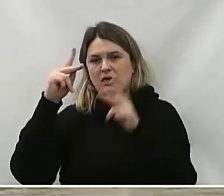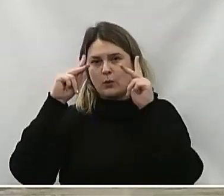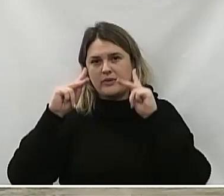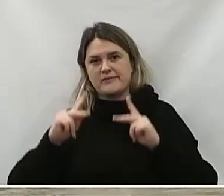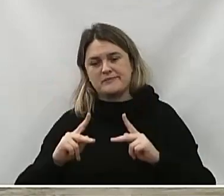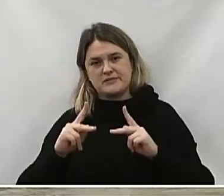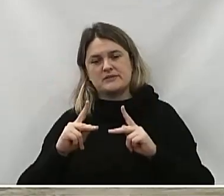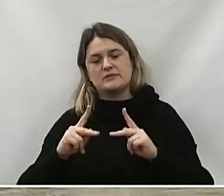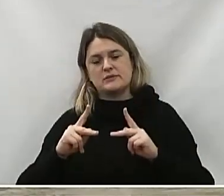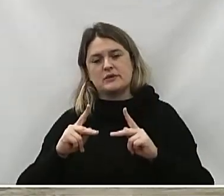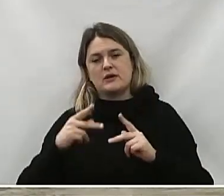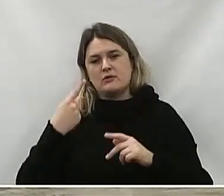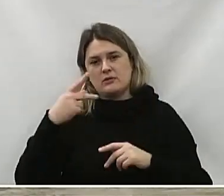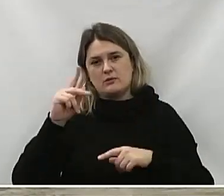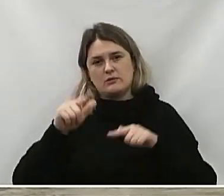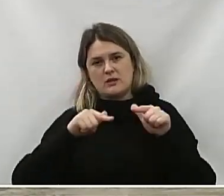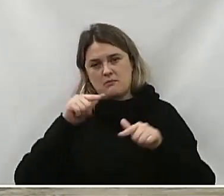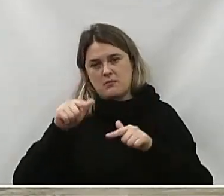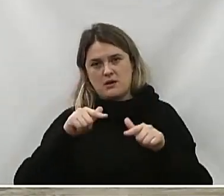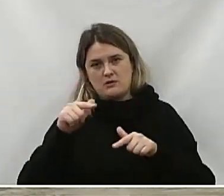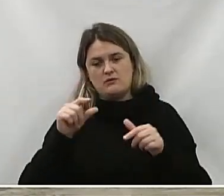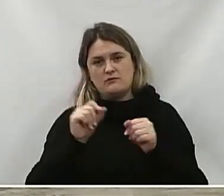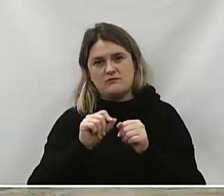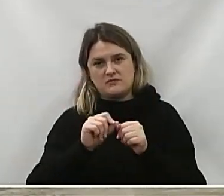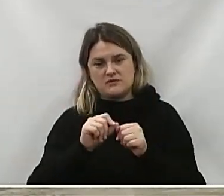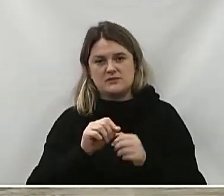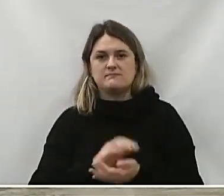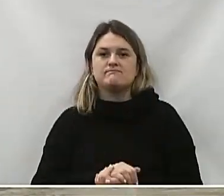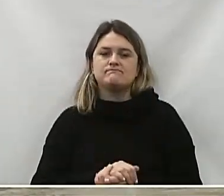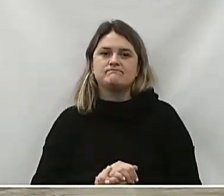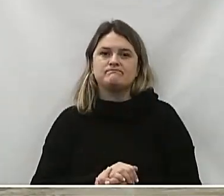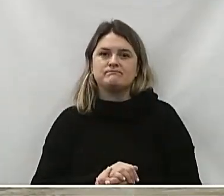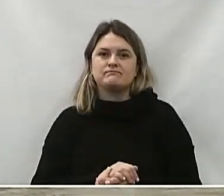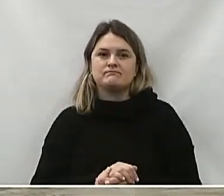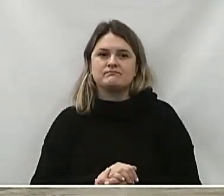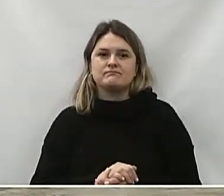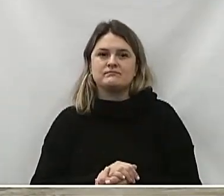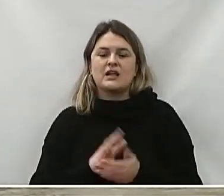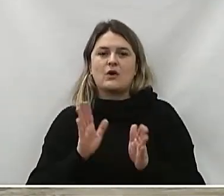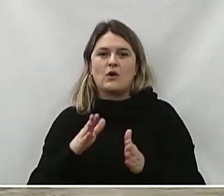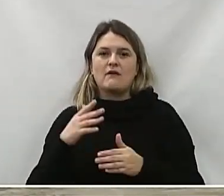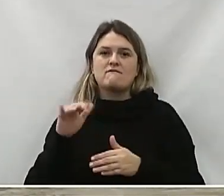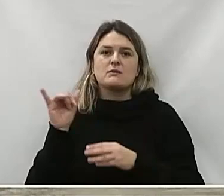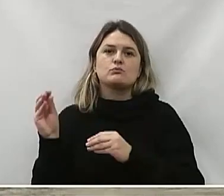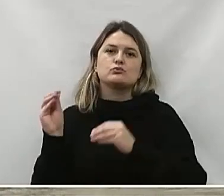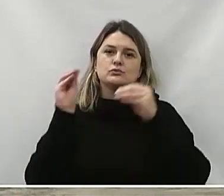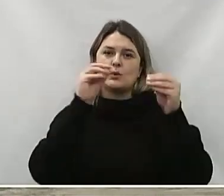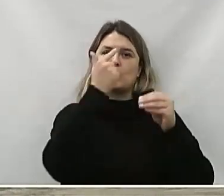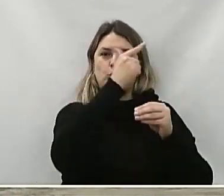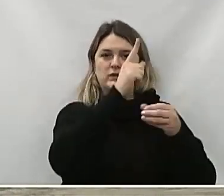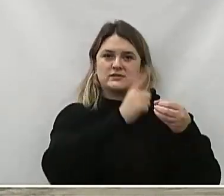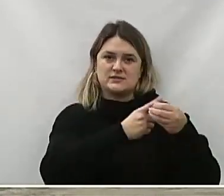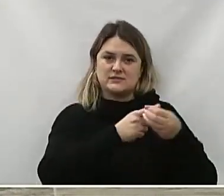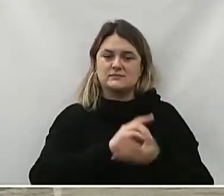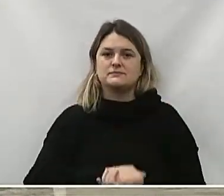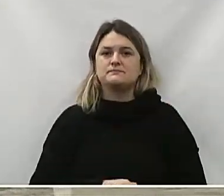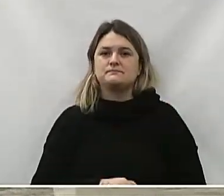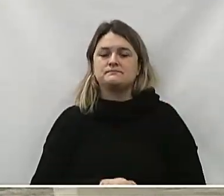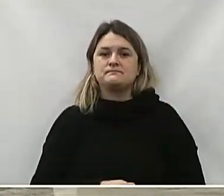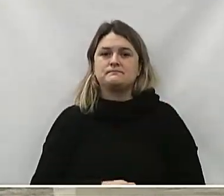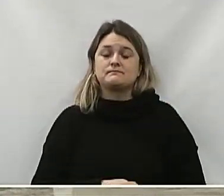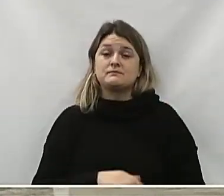reconhecimento de congratulação pelo trabalho que o senhor deixa aqui e a missão que o senhor segue em outra cidade quero